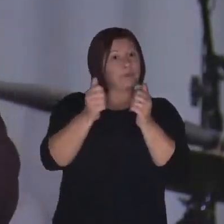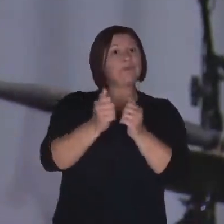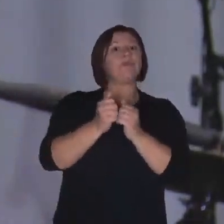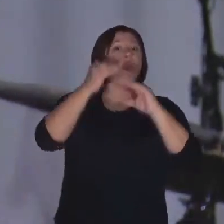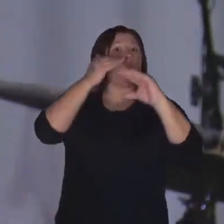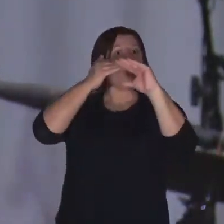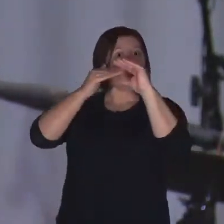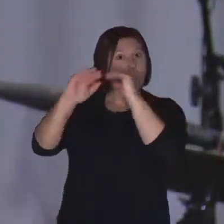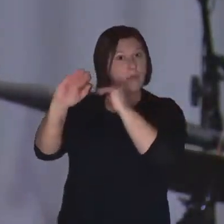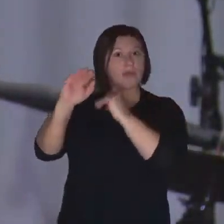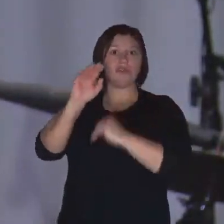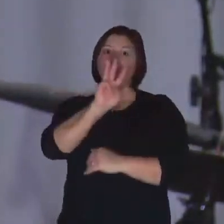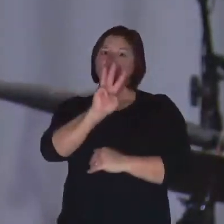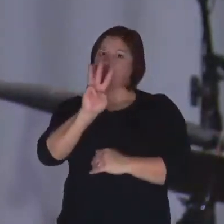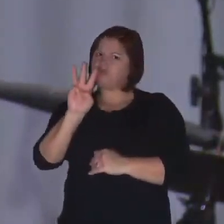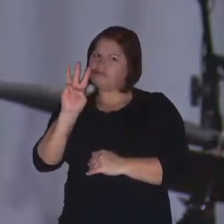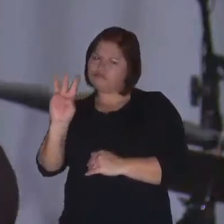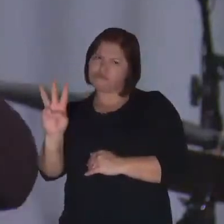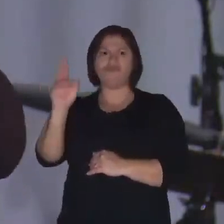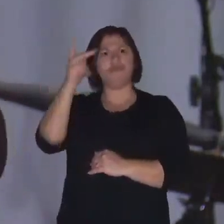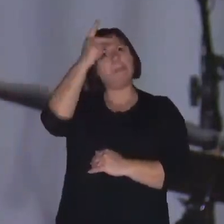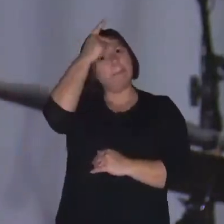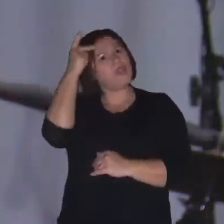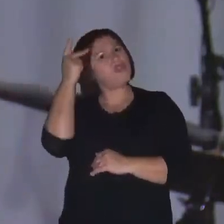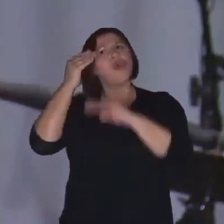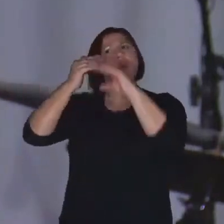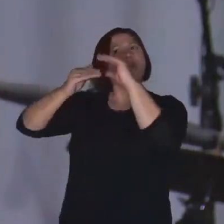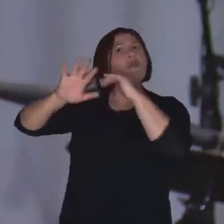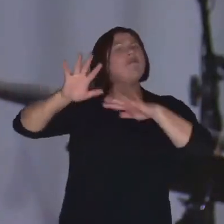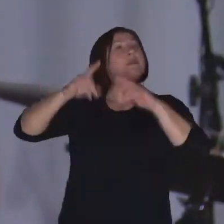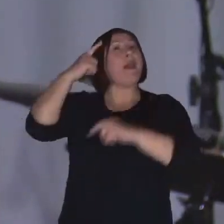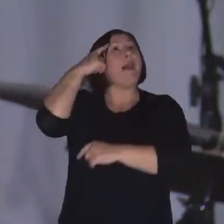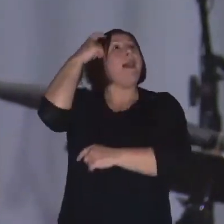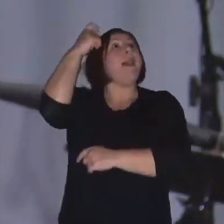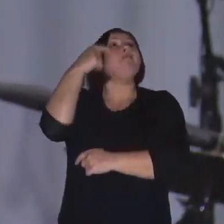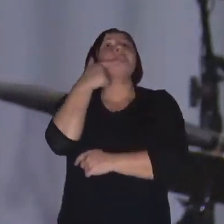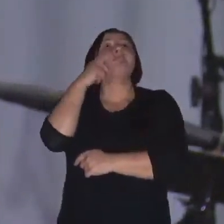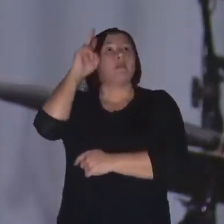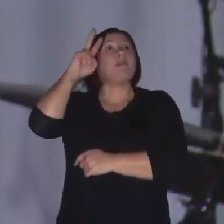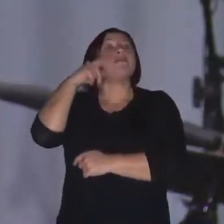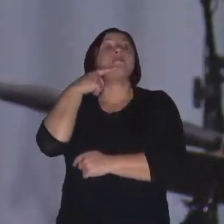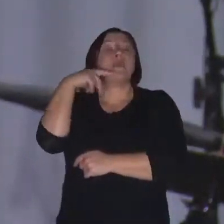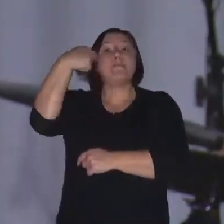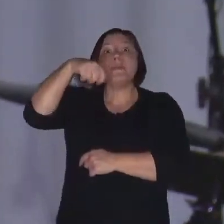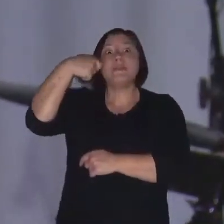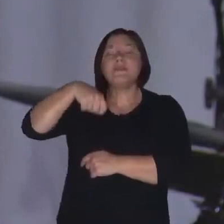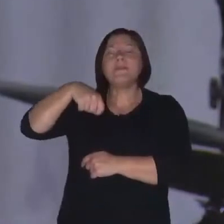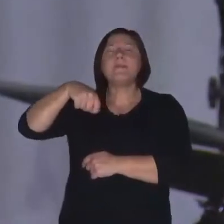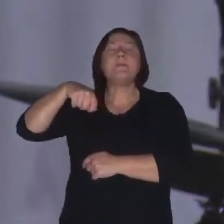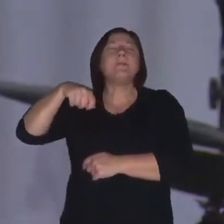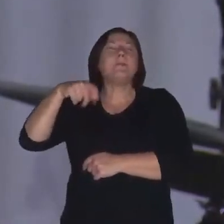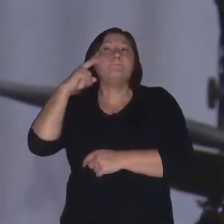Com certeza você conhece alguma pessoa que precisa ouvir a palavra de Deus nesse exato momento. Quero falar com você que está me assistindo no corredor de